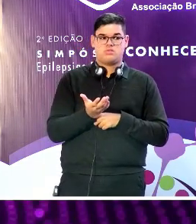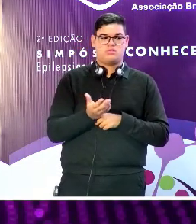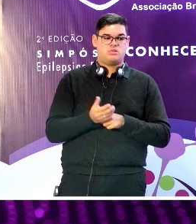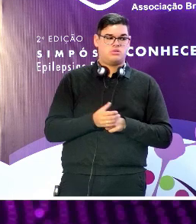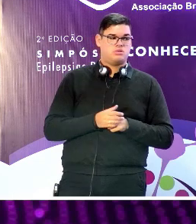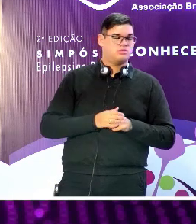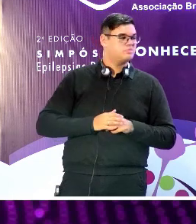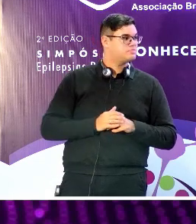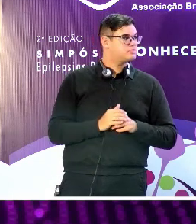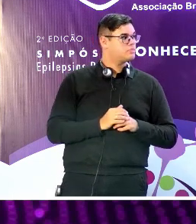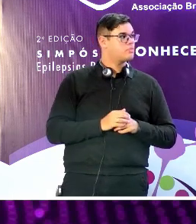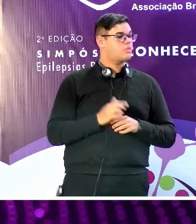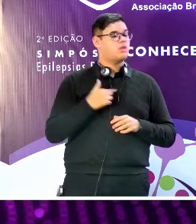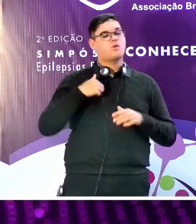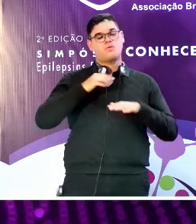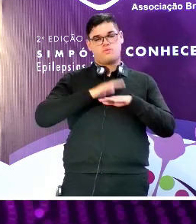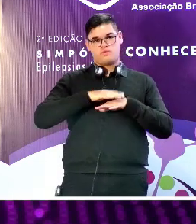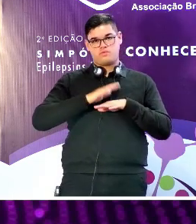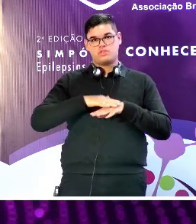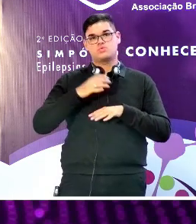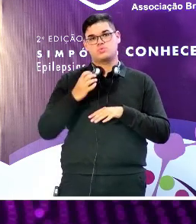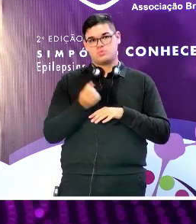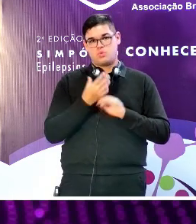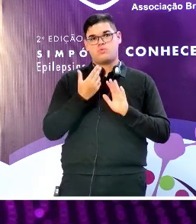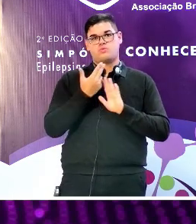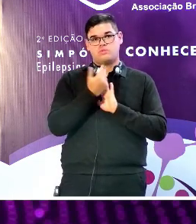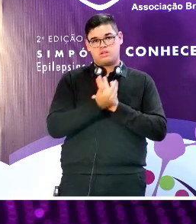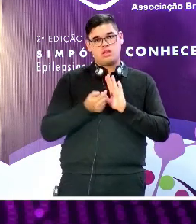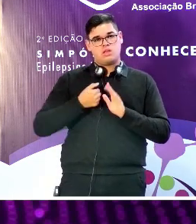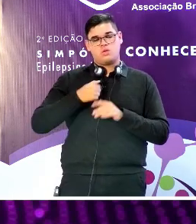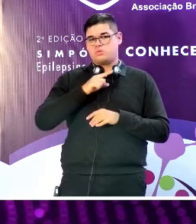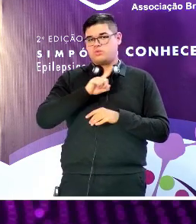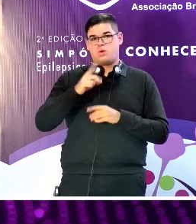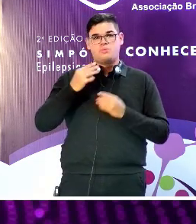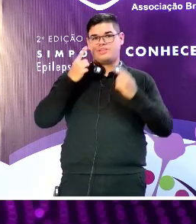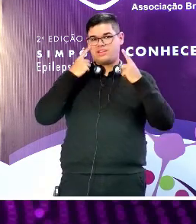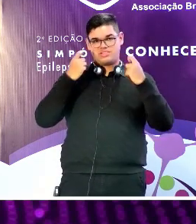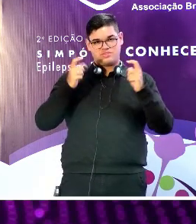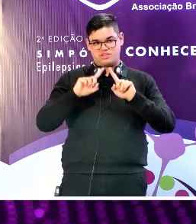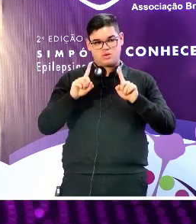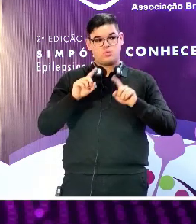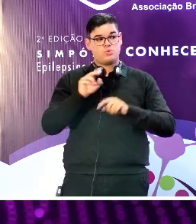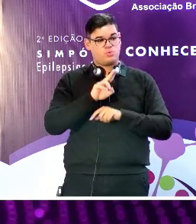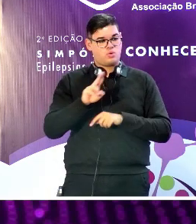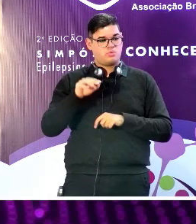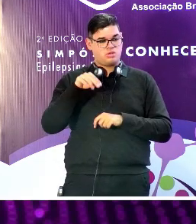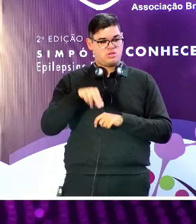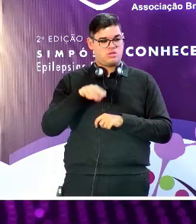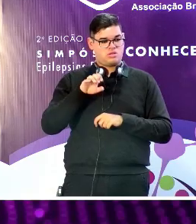eu fiz um novo desenho, e eu não sou muito criativa, eu dei o nome de neurovespina.